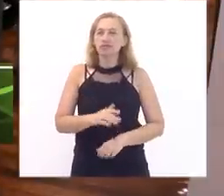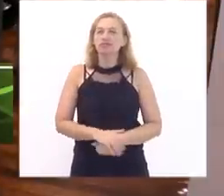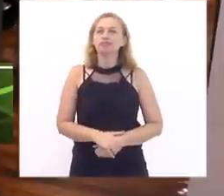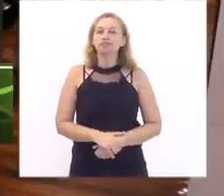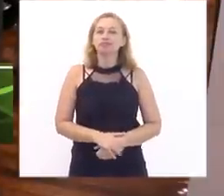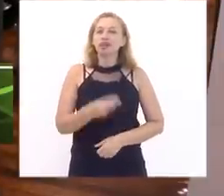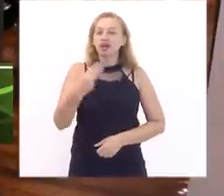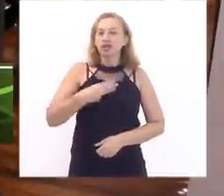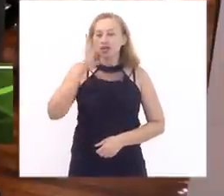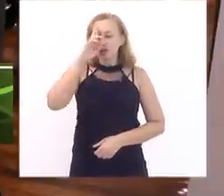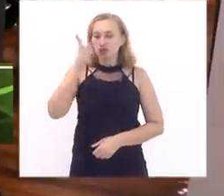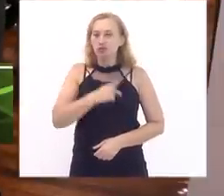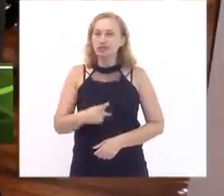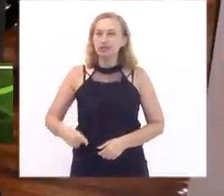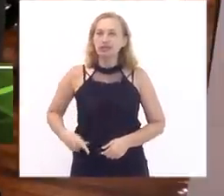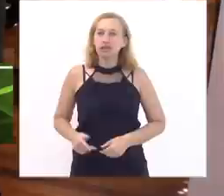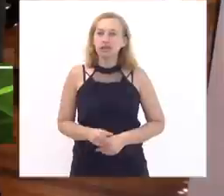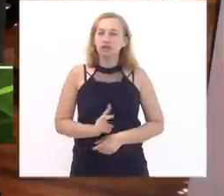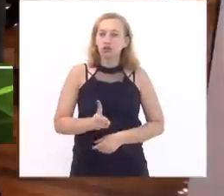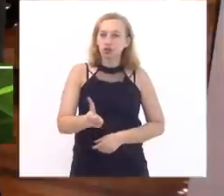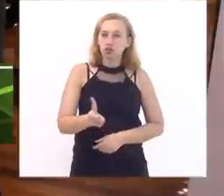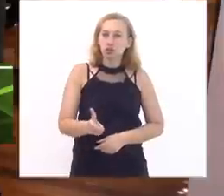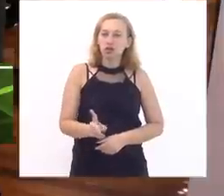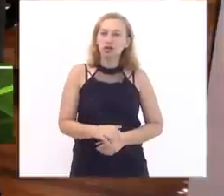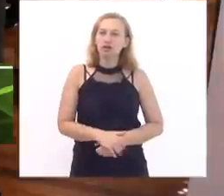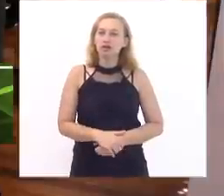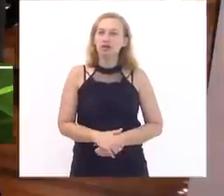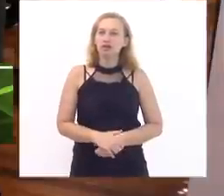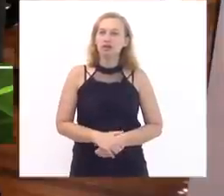senhor presidente, é manter.